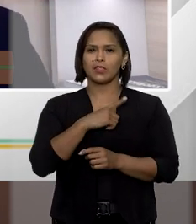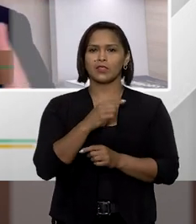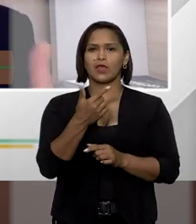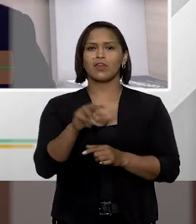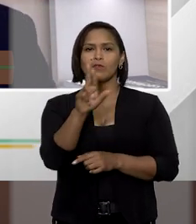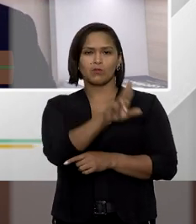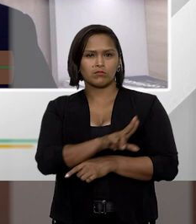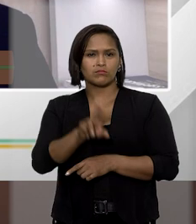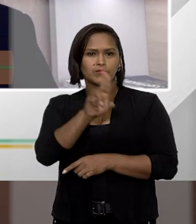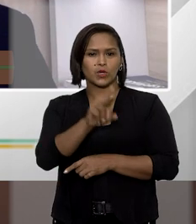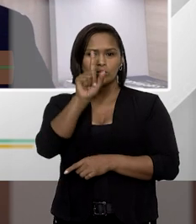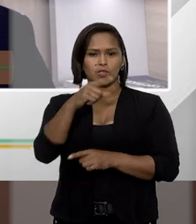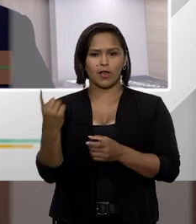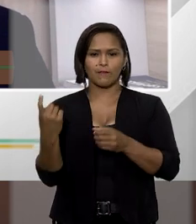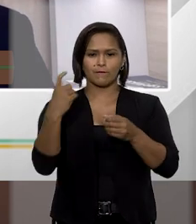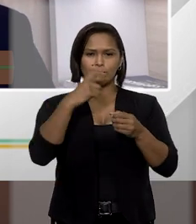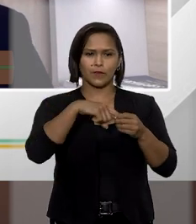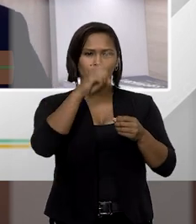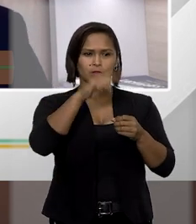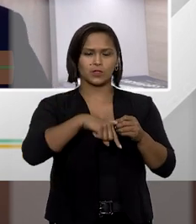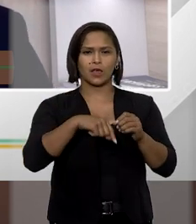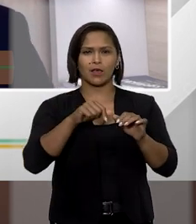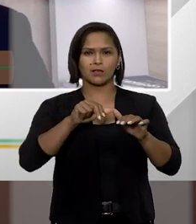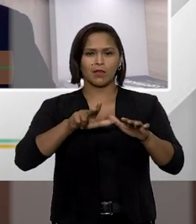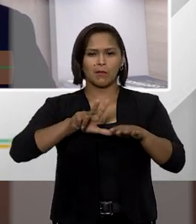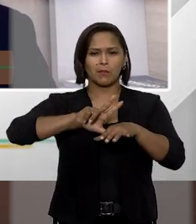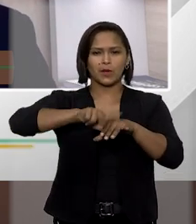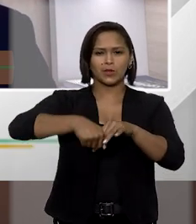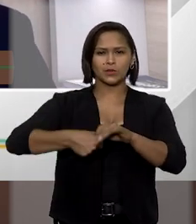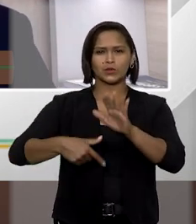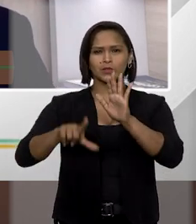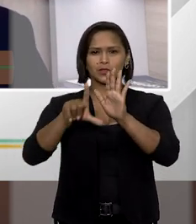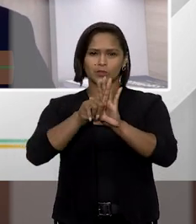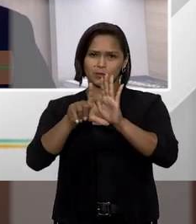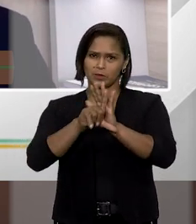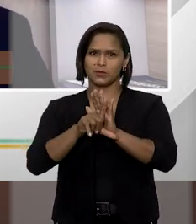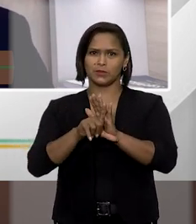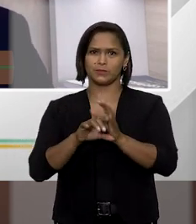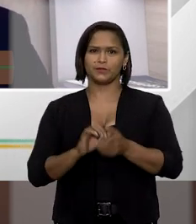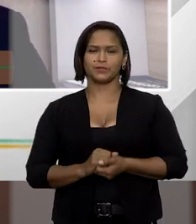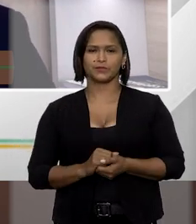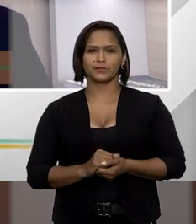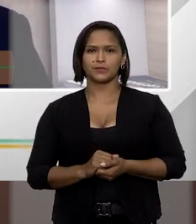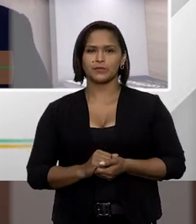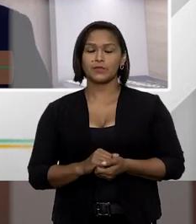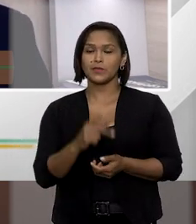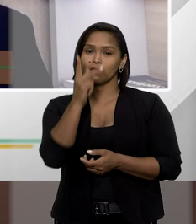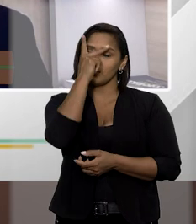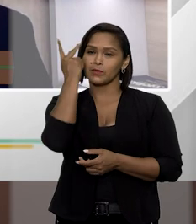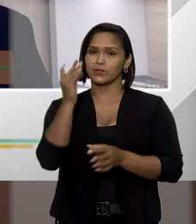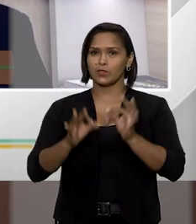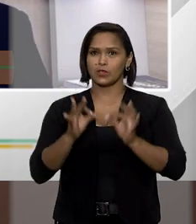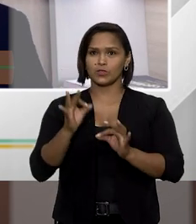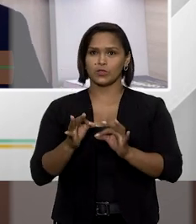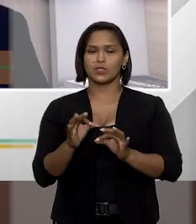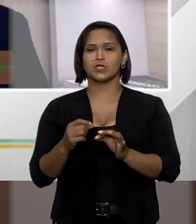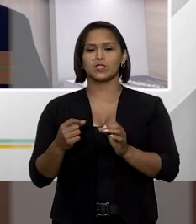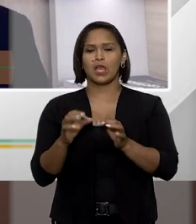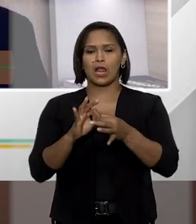uma utilização voltada para o descumprimento da legislação. A pessoa jurídica